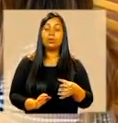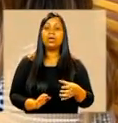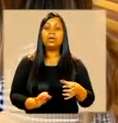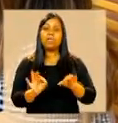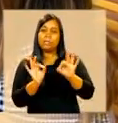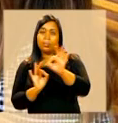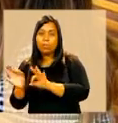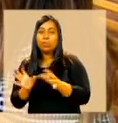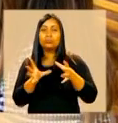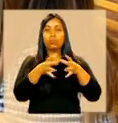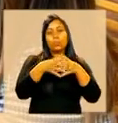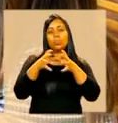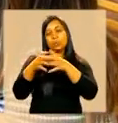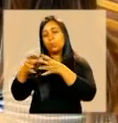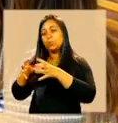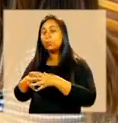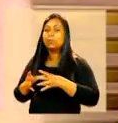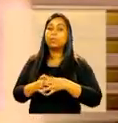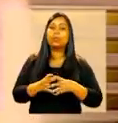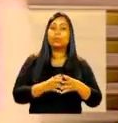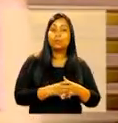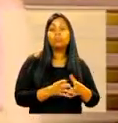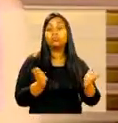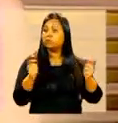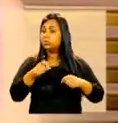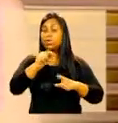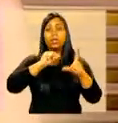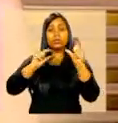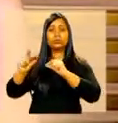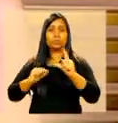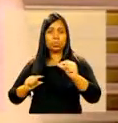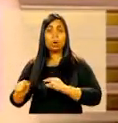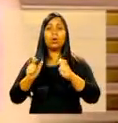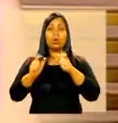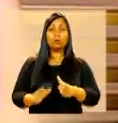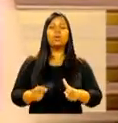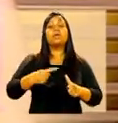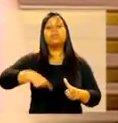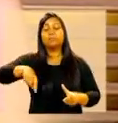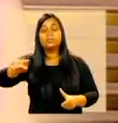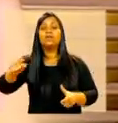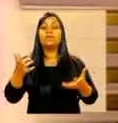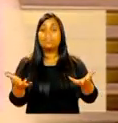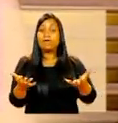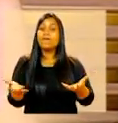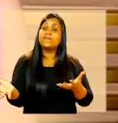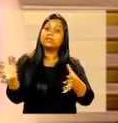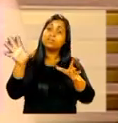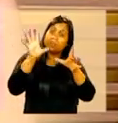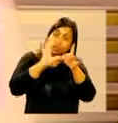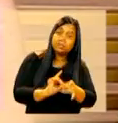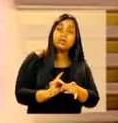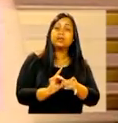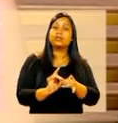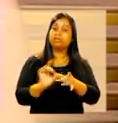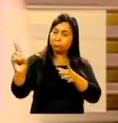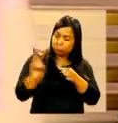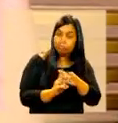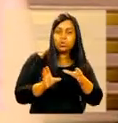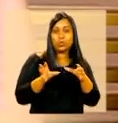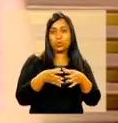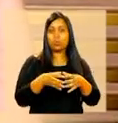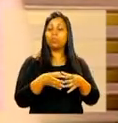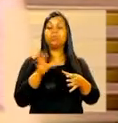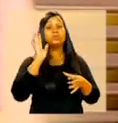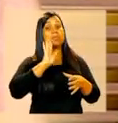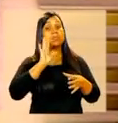Que montam os grupos e que você pode escolher até que lugar que você quer ir e você vai ser inserida num grupo. Que legal. E é